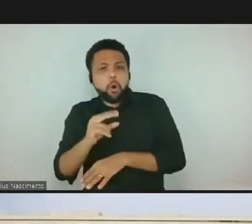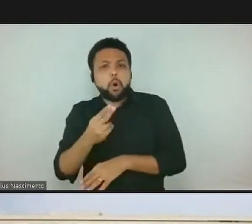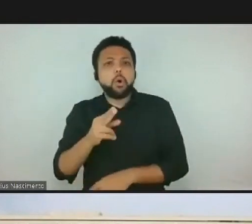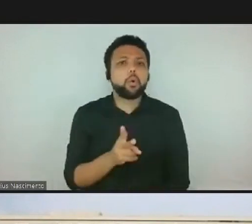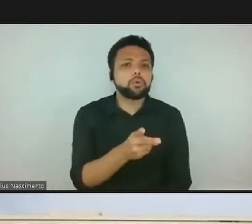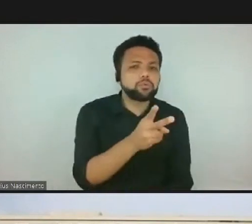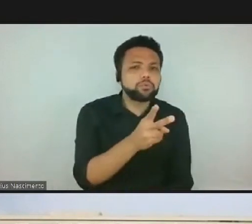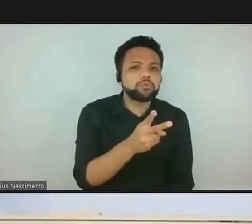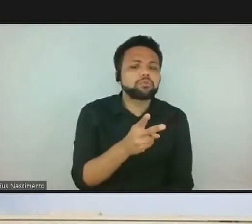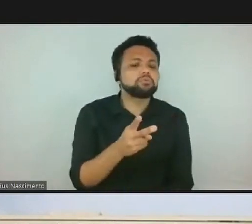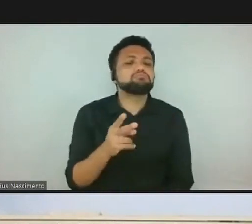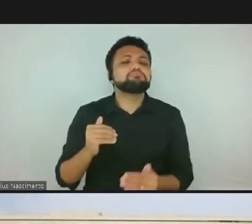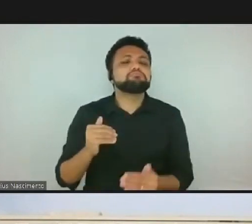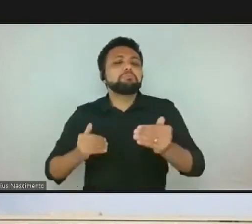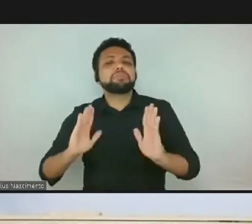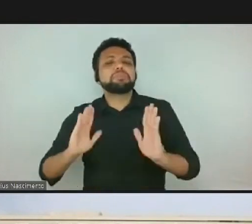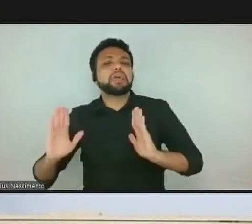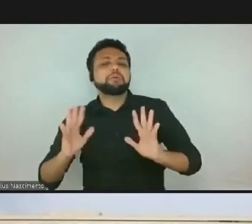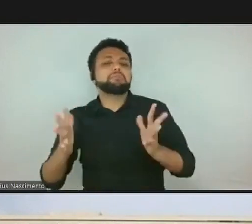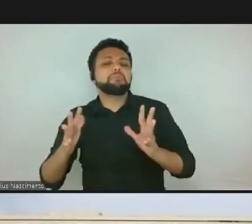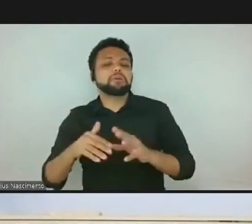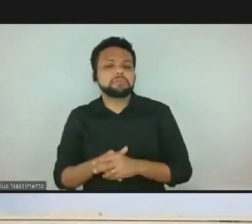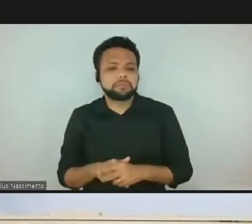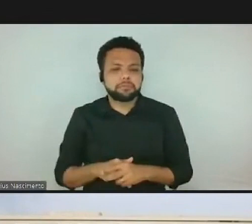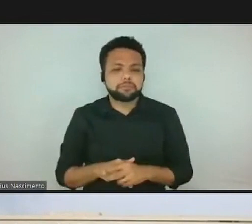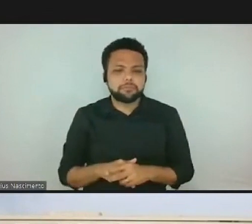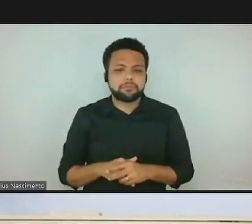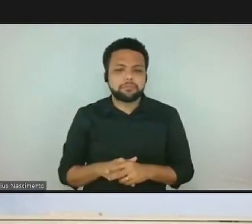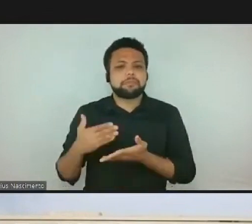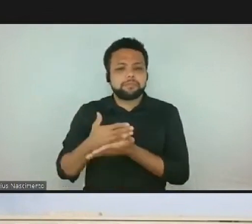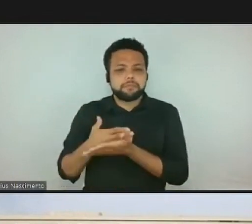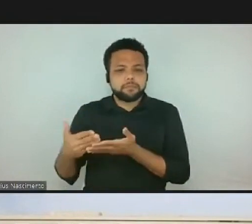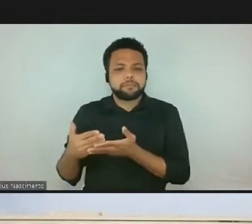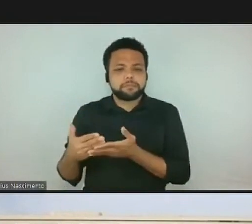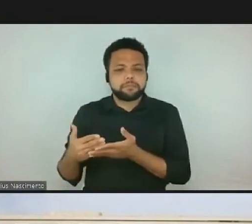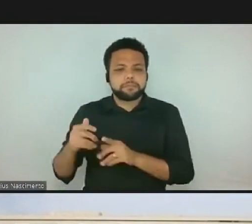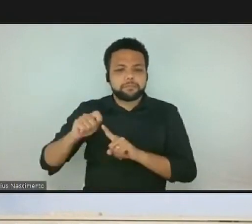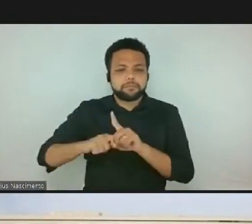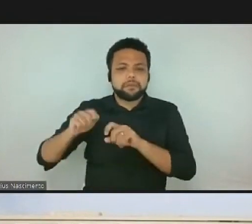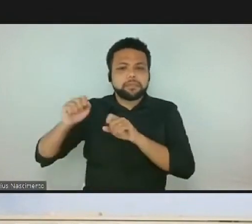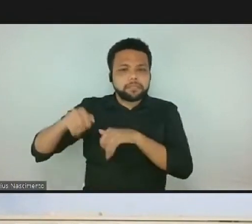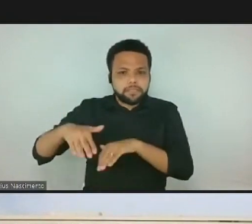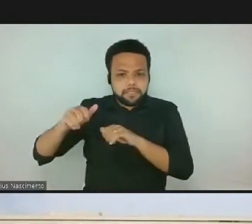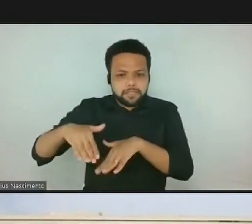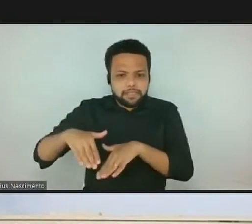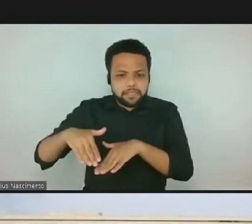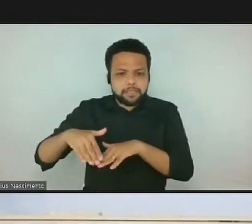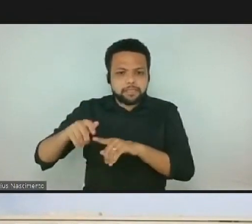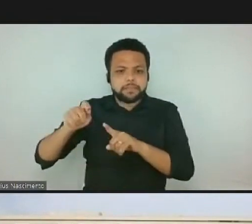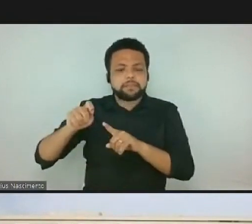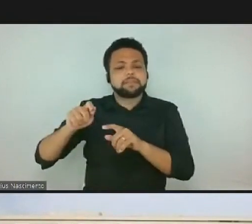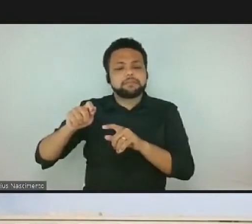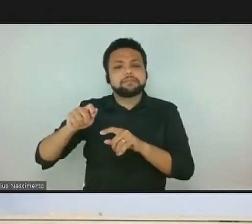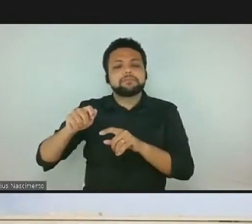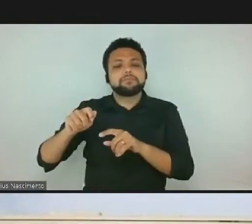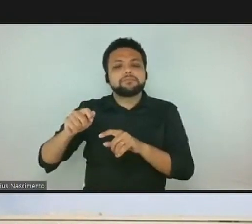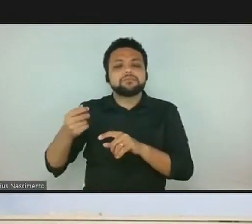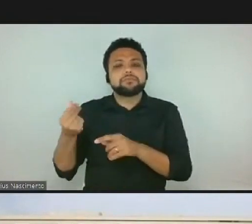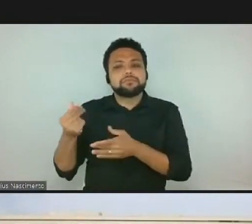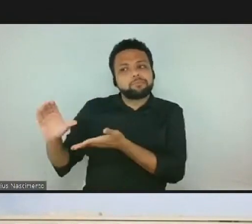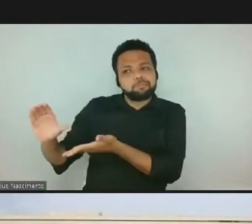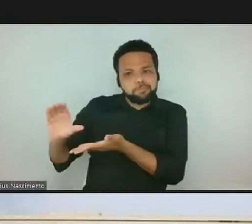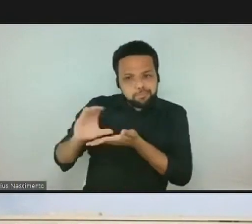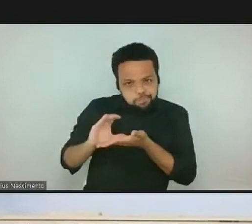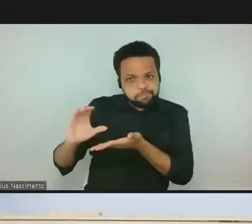Isso durou quanto? A gente iniciou a ação em setembro, fez a captação dos recursos,